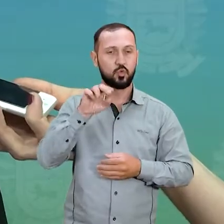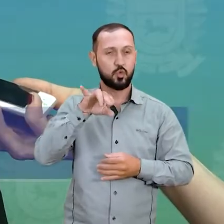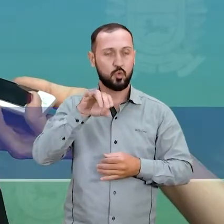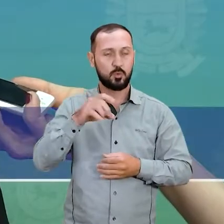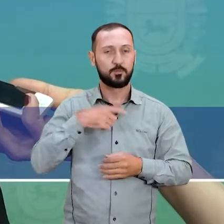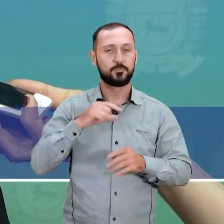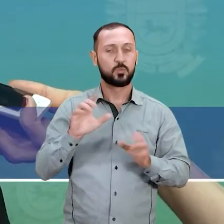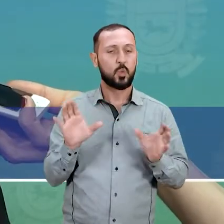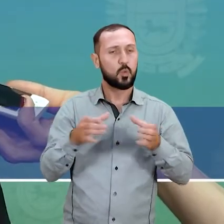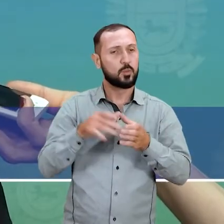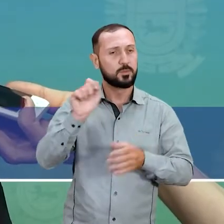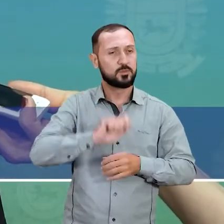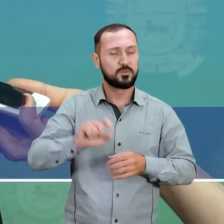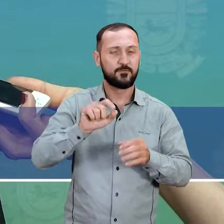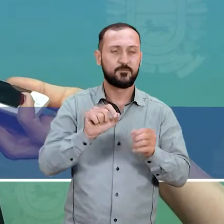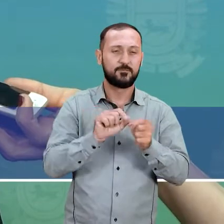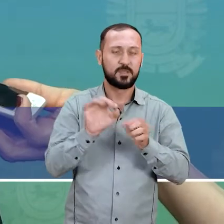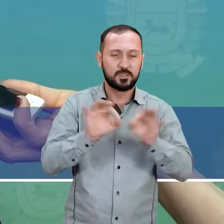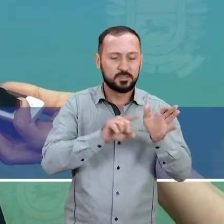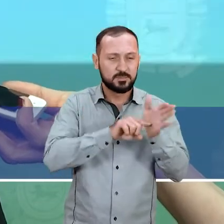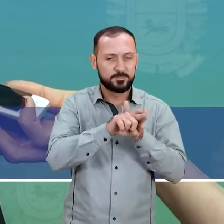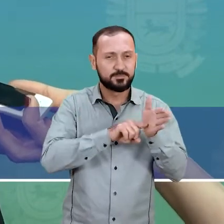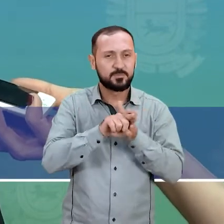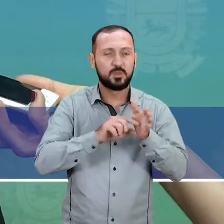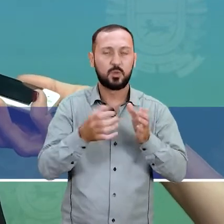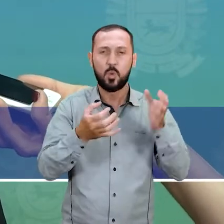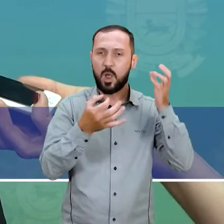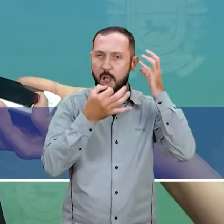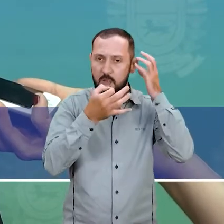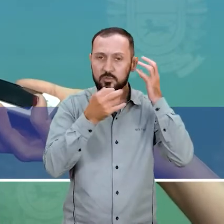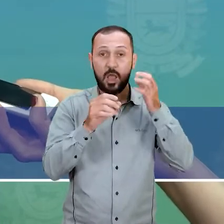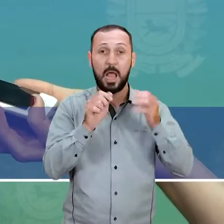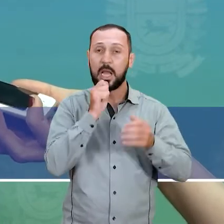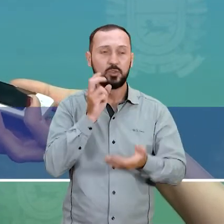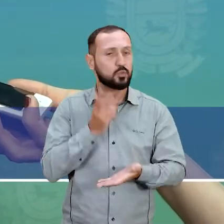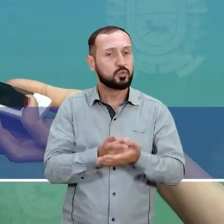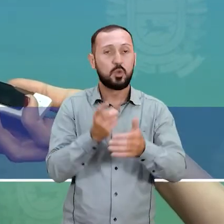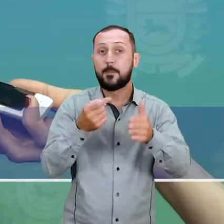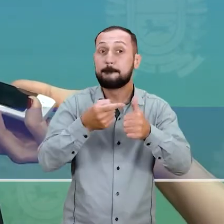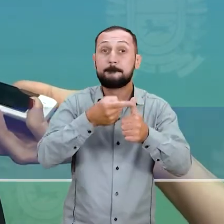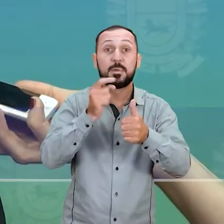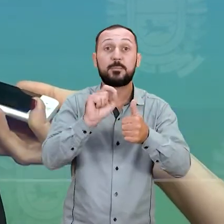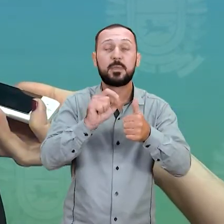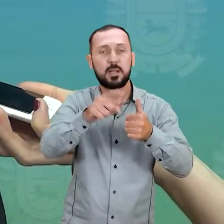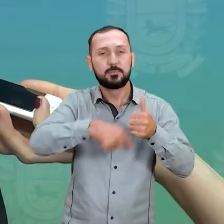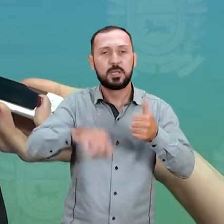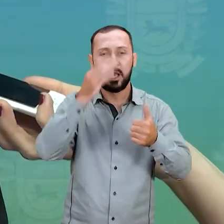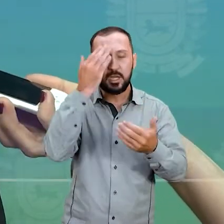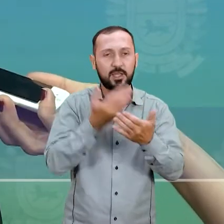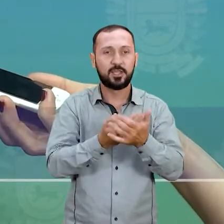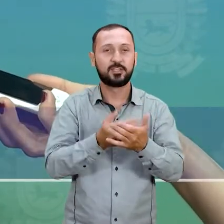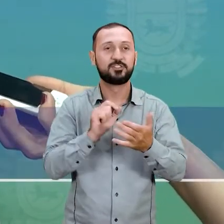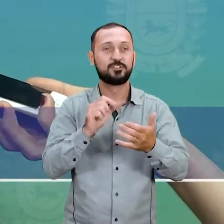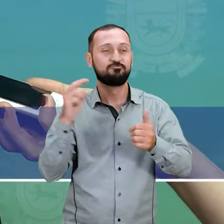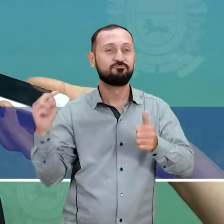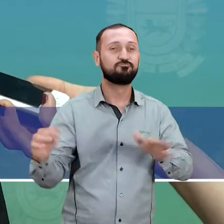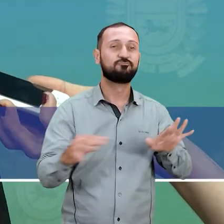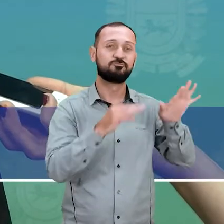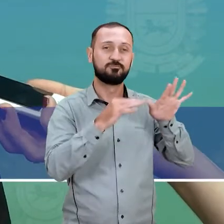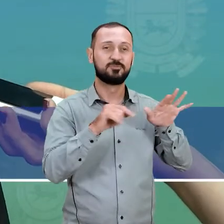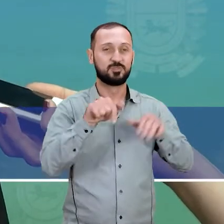Associação Brasileira de Rádio e Televisão divulgou uma pesquisa onde o rádio é o veículo número 1 em credibilidade para os